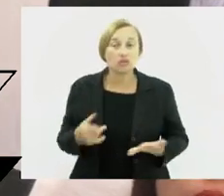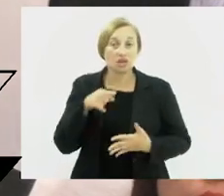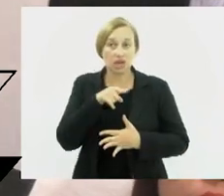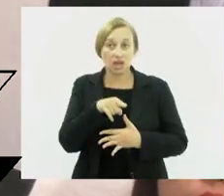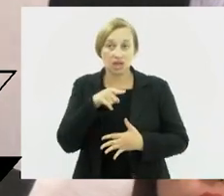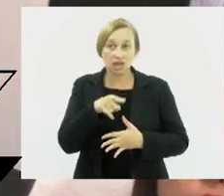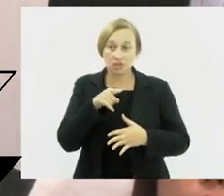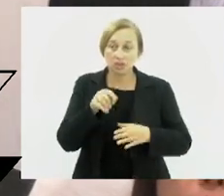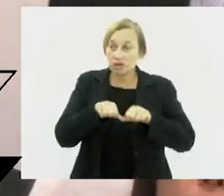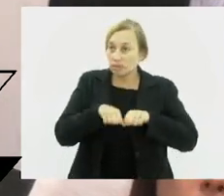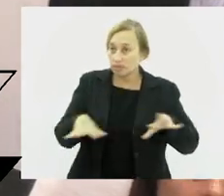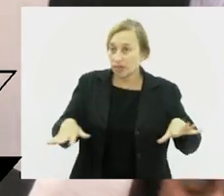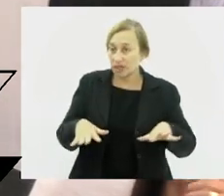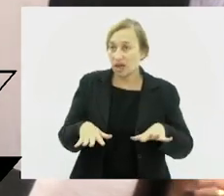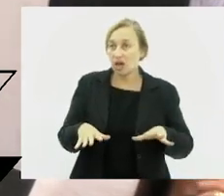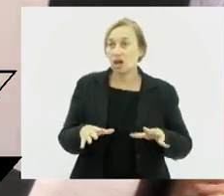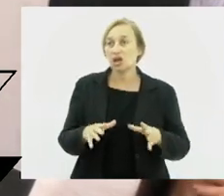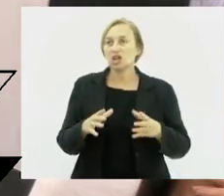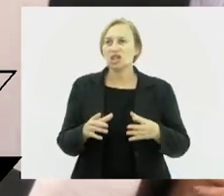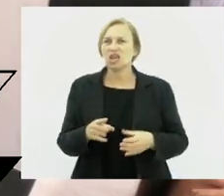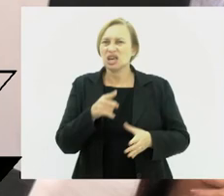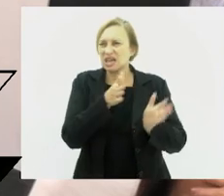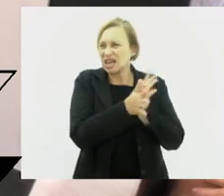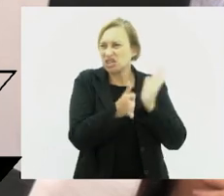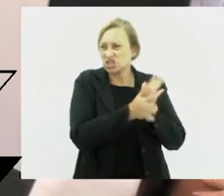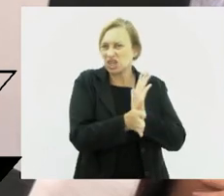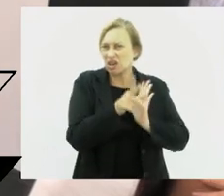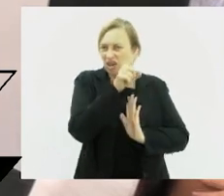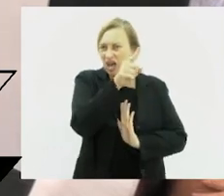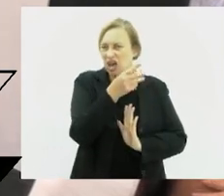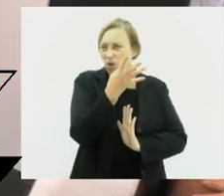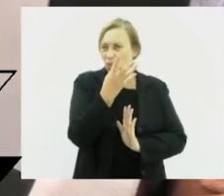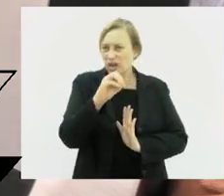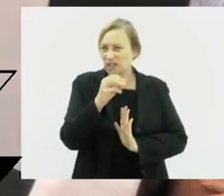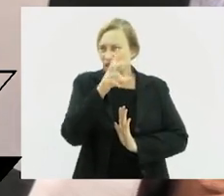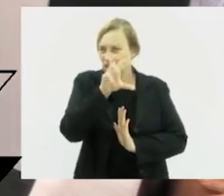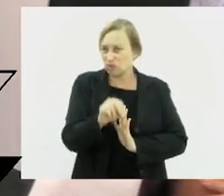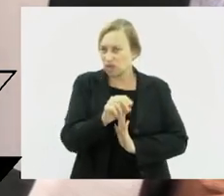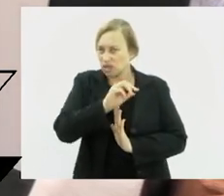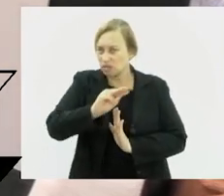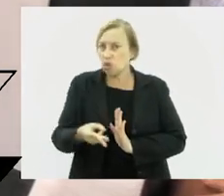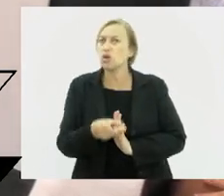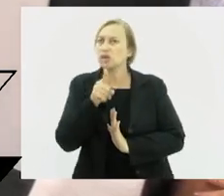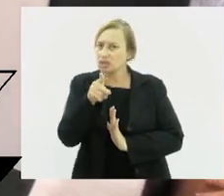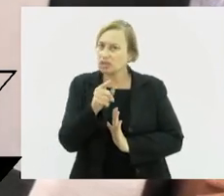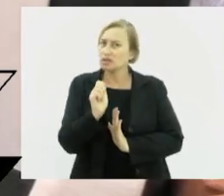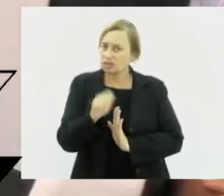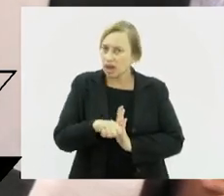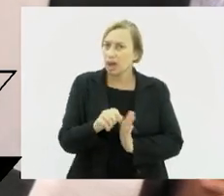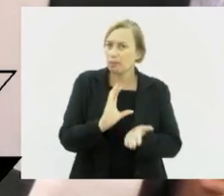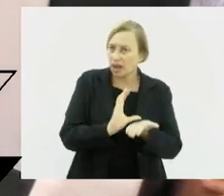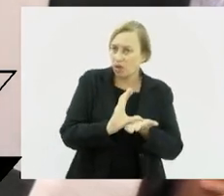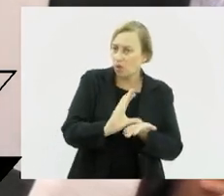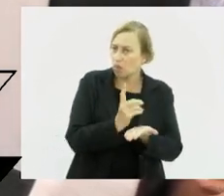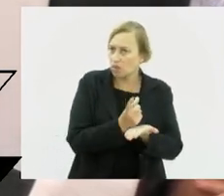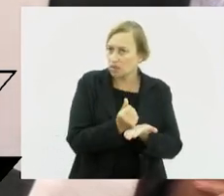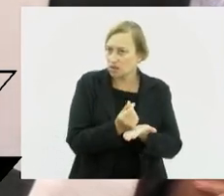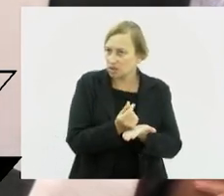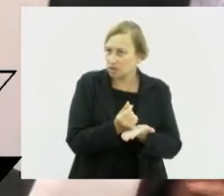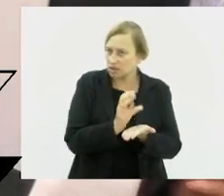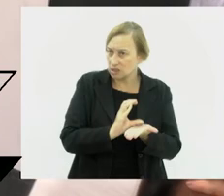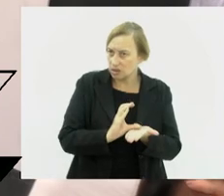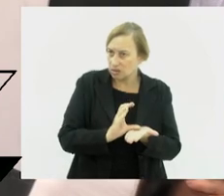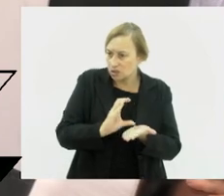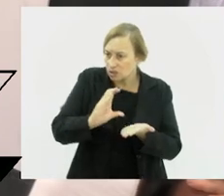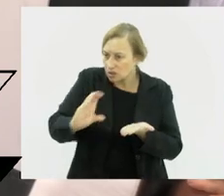gente ampliar o programa. Gastaram lá 40, 50 milhões. Dá para pegar esse orçamento e dotar a secretaria